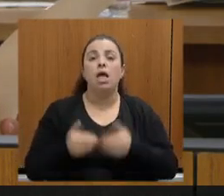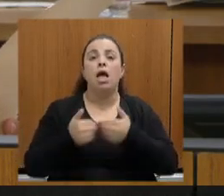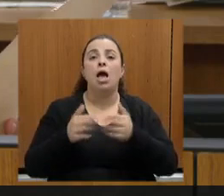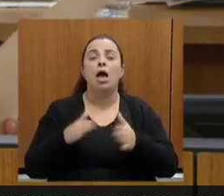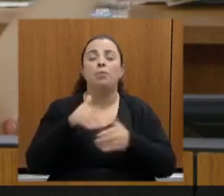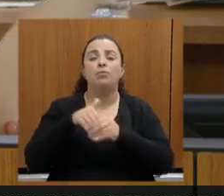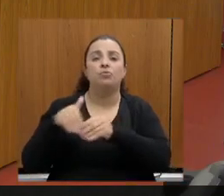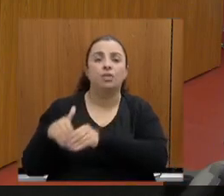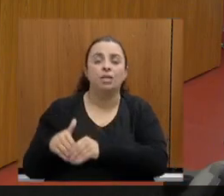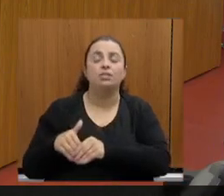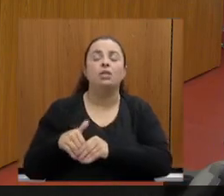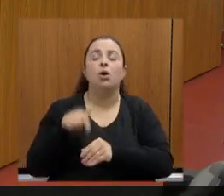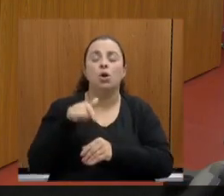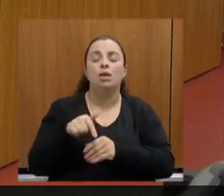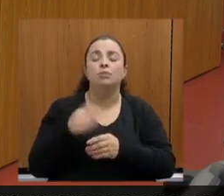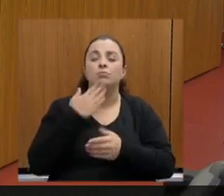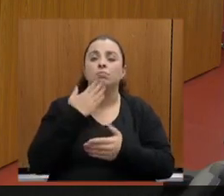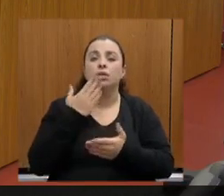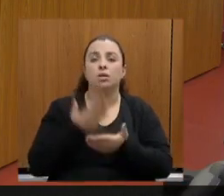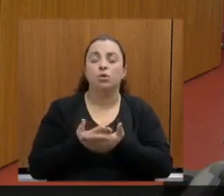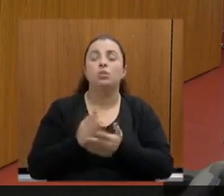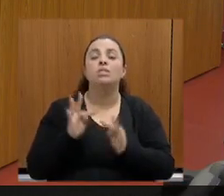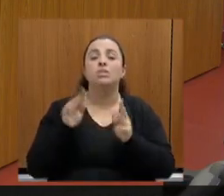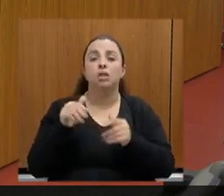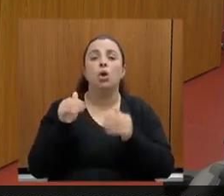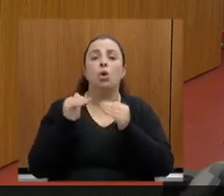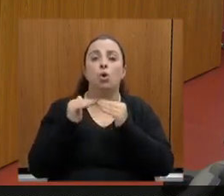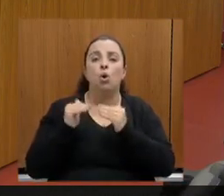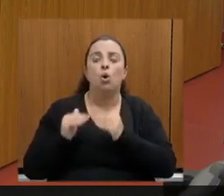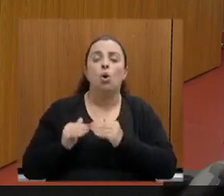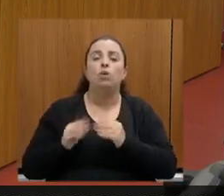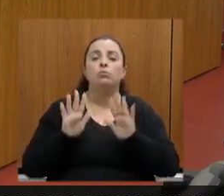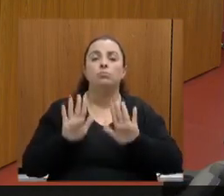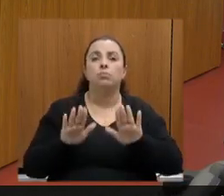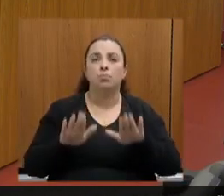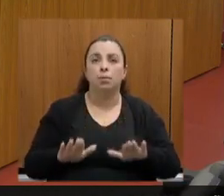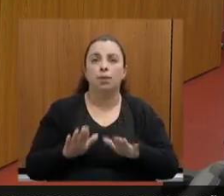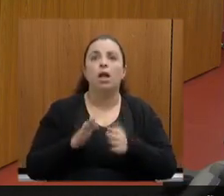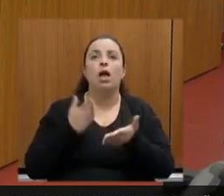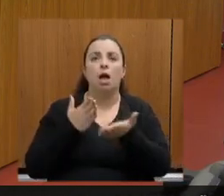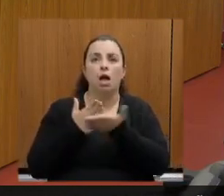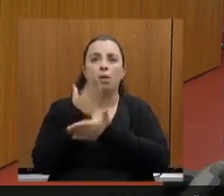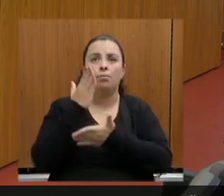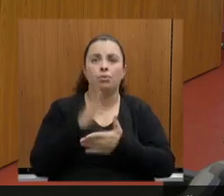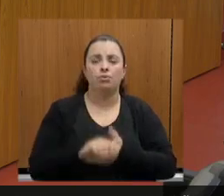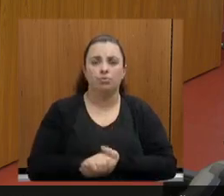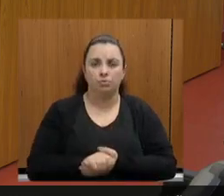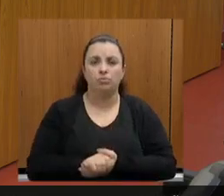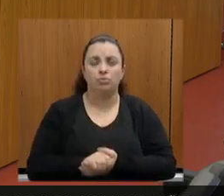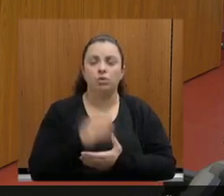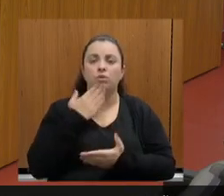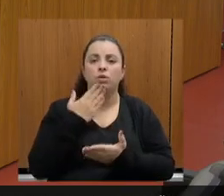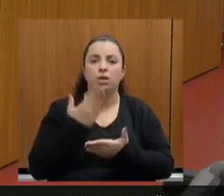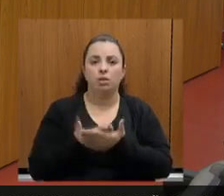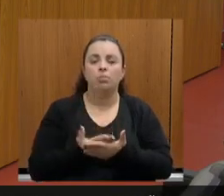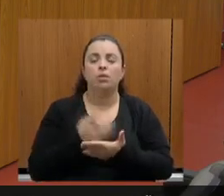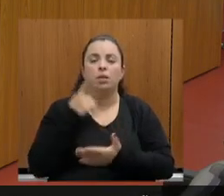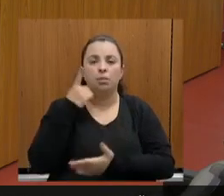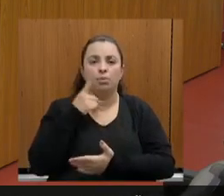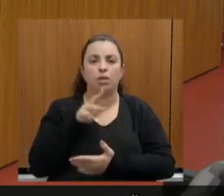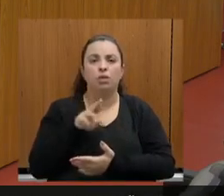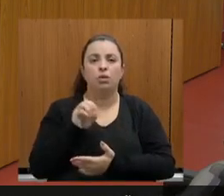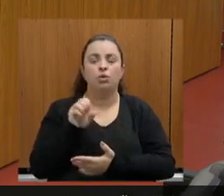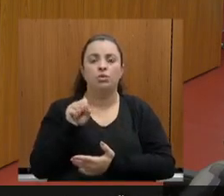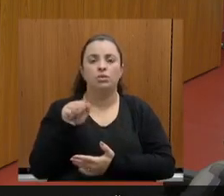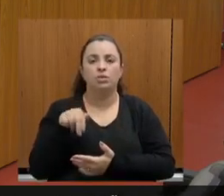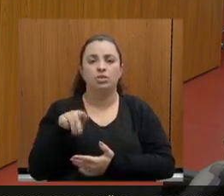da deputada Rosângela Reis editados que eu concordam permanece como se encontram aprovado requerimento da deputada Rosângela